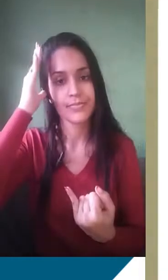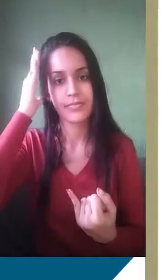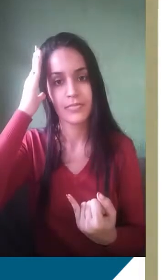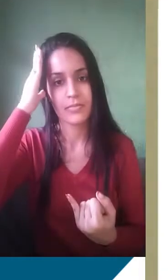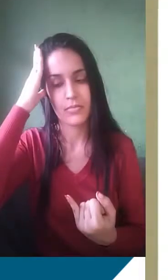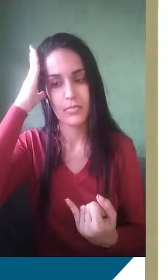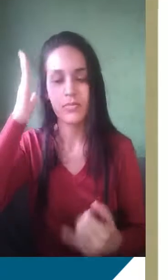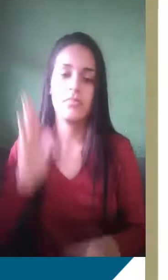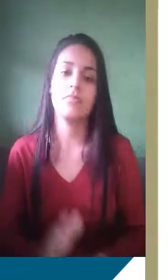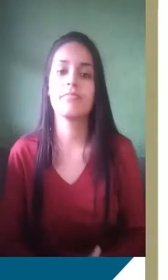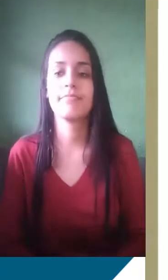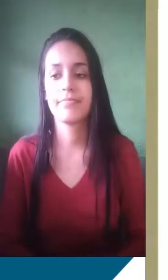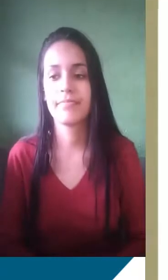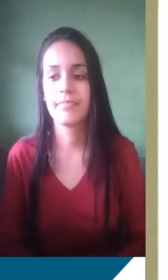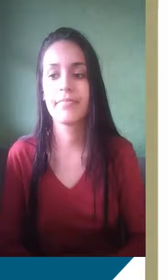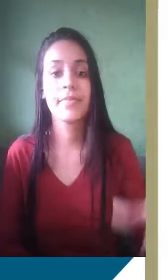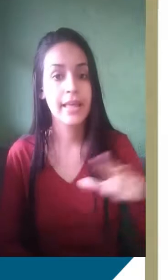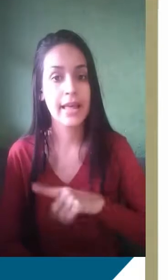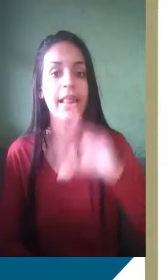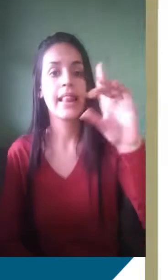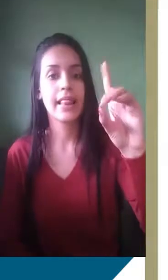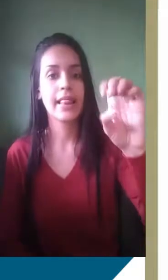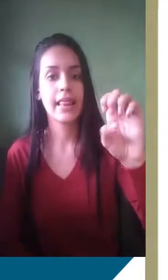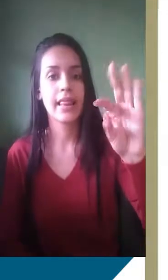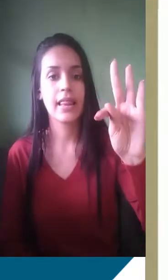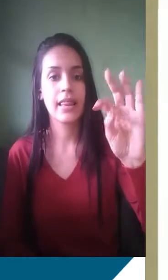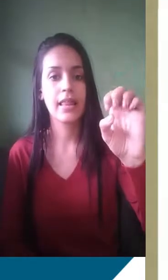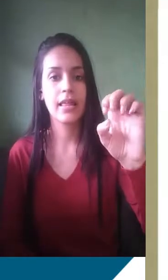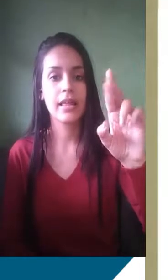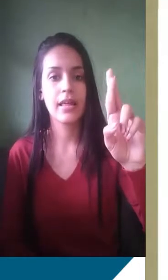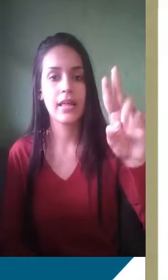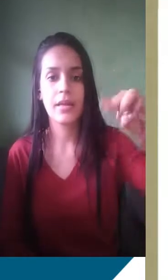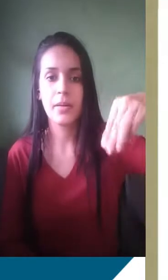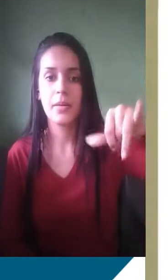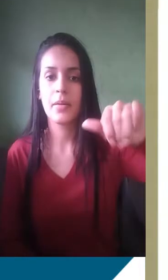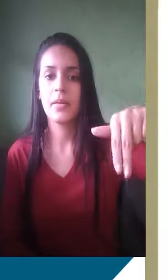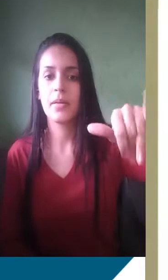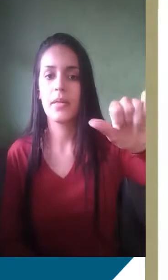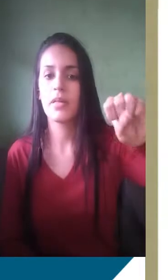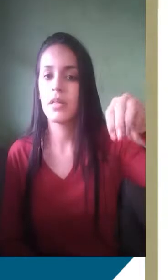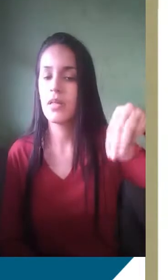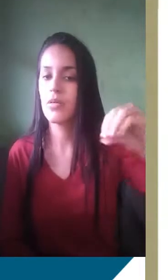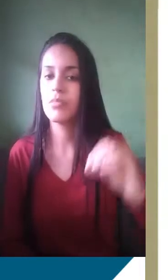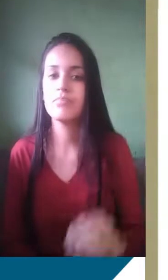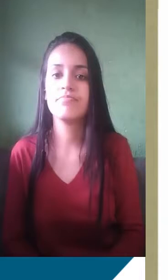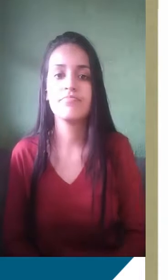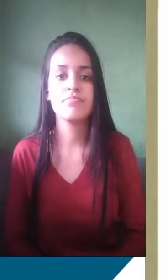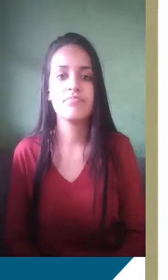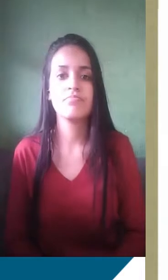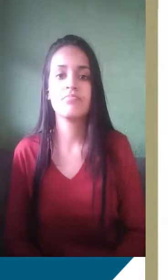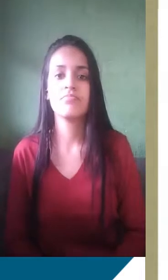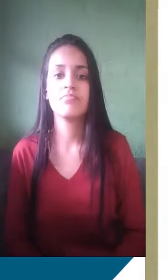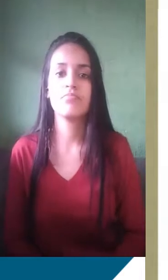e neologismos. O determinismo, que é a representação pejorativa do caboclo, na qual o